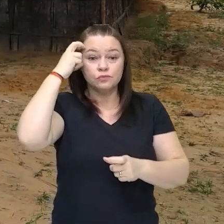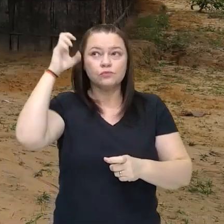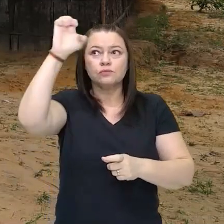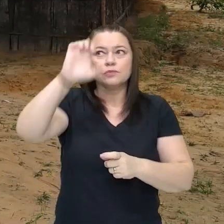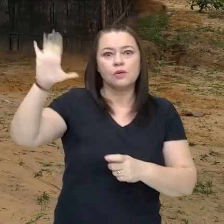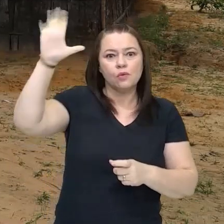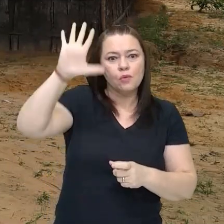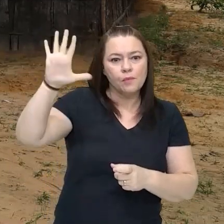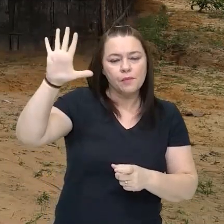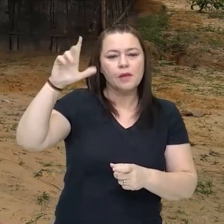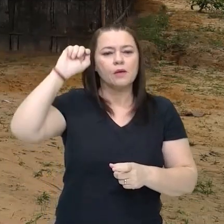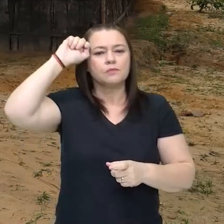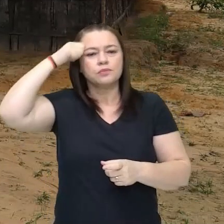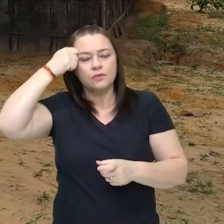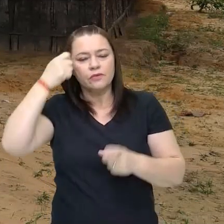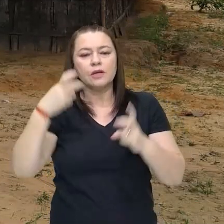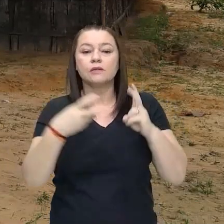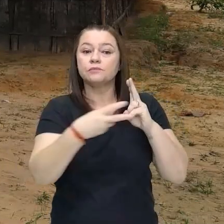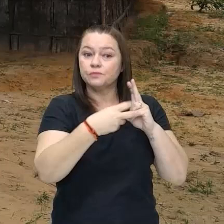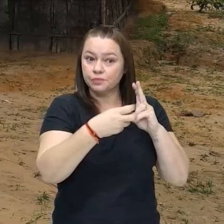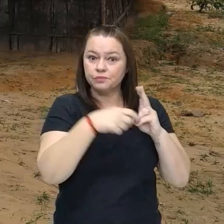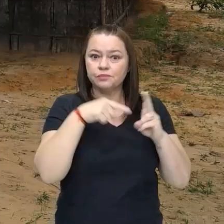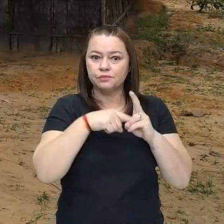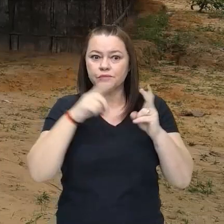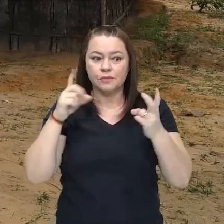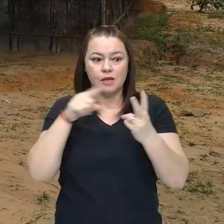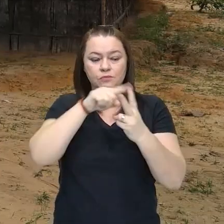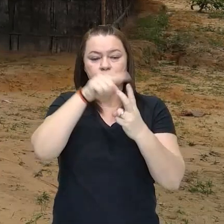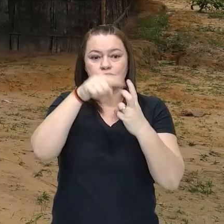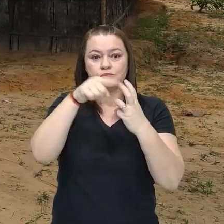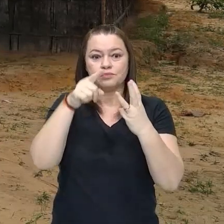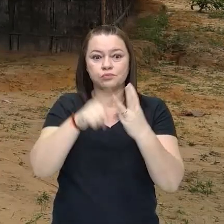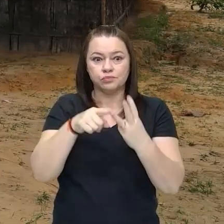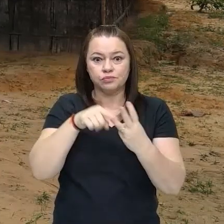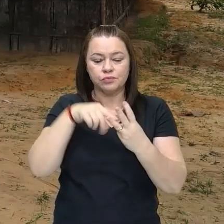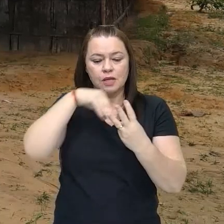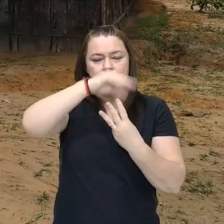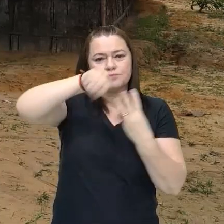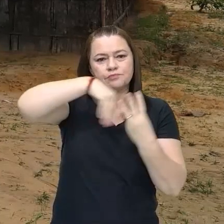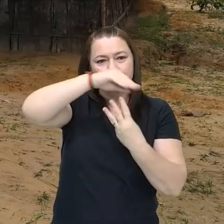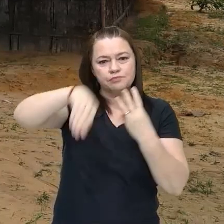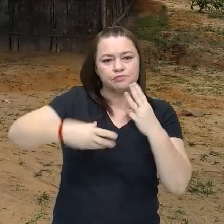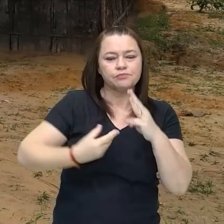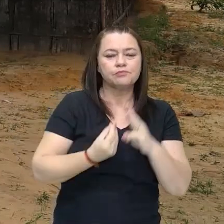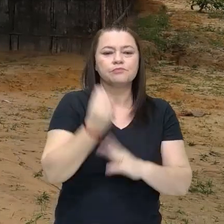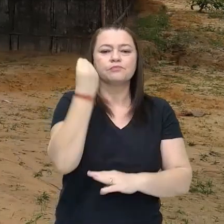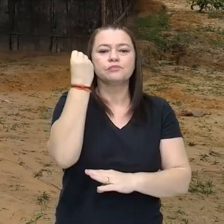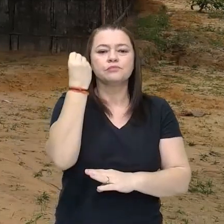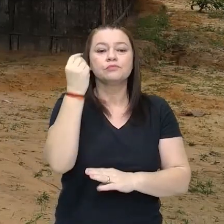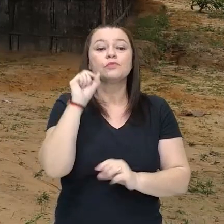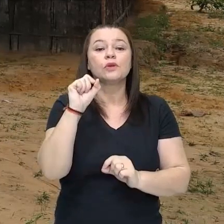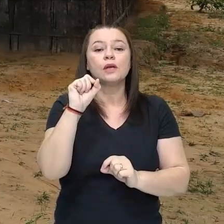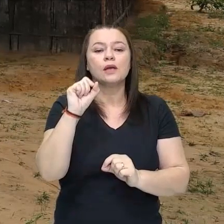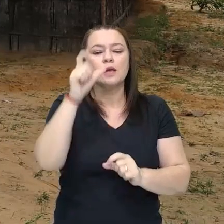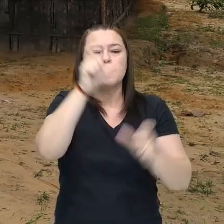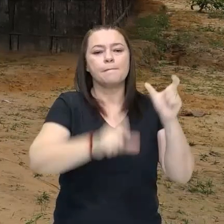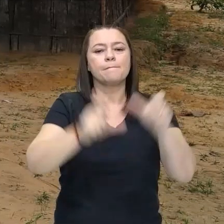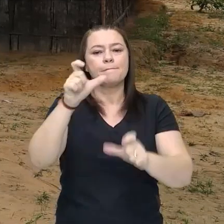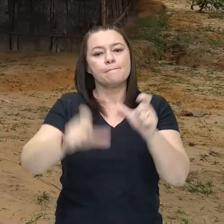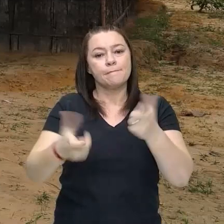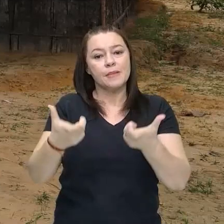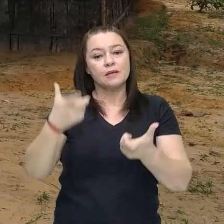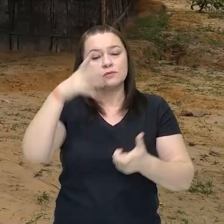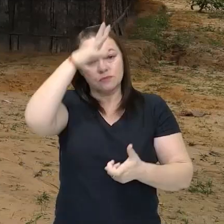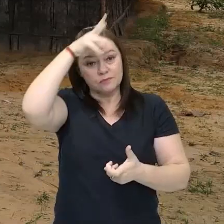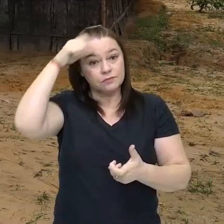como africano, como indígena. Nós somos resultado dessa mistura disso tudo. Com os indígenas, nós aprendemos alguns hábitos, como por exemplo